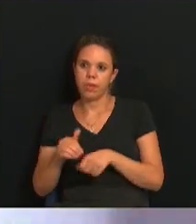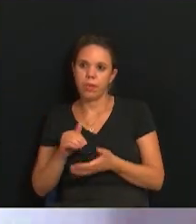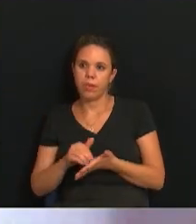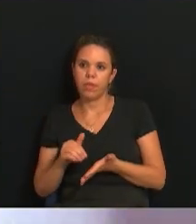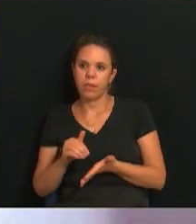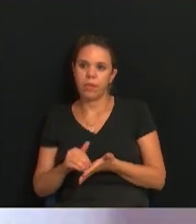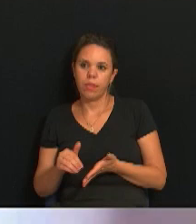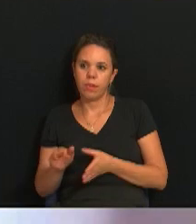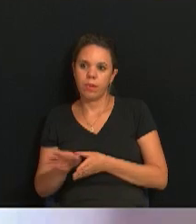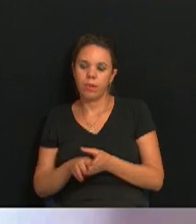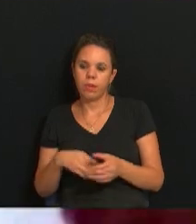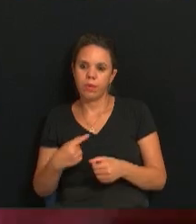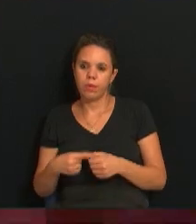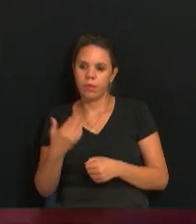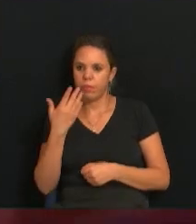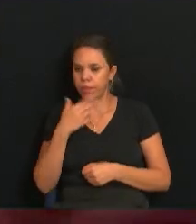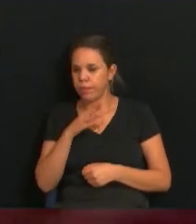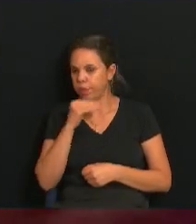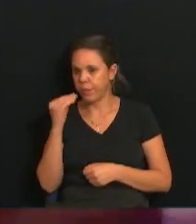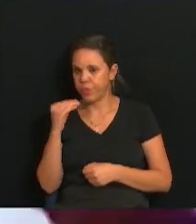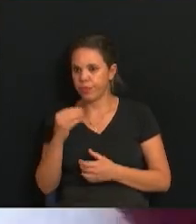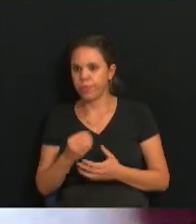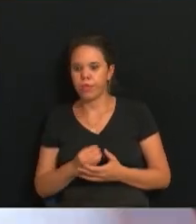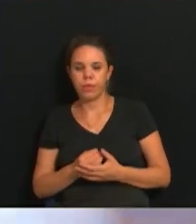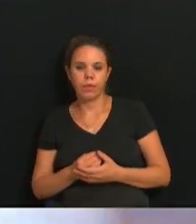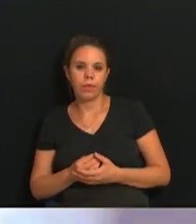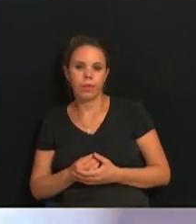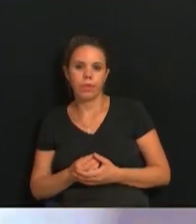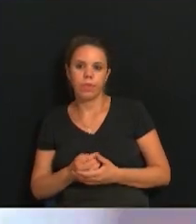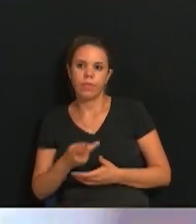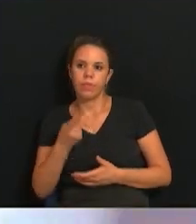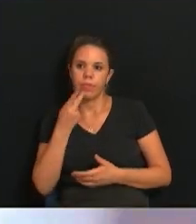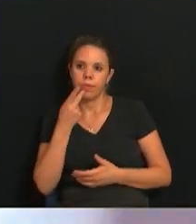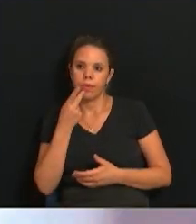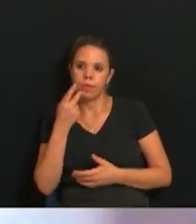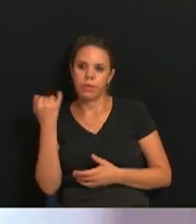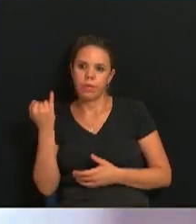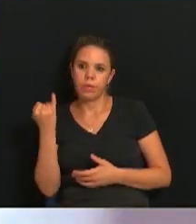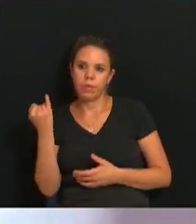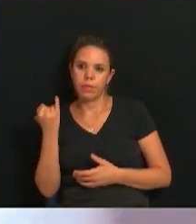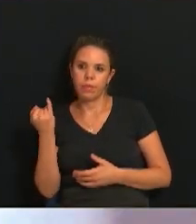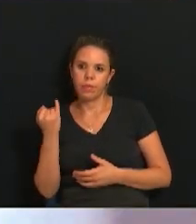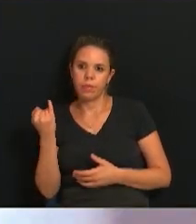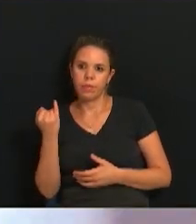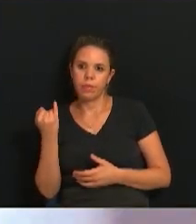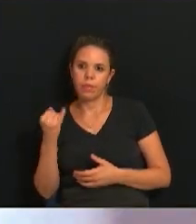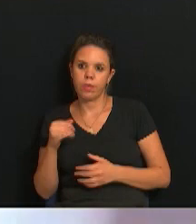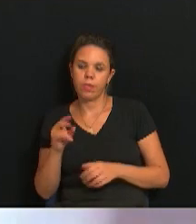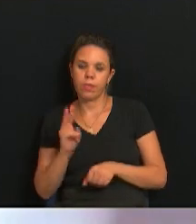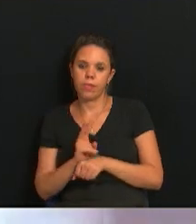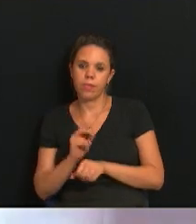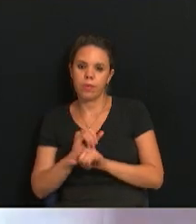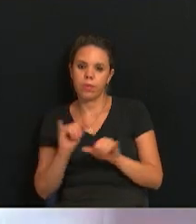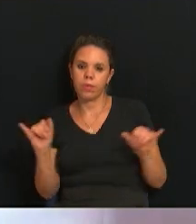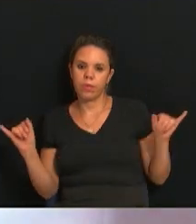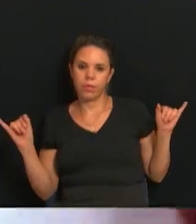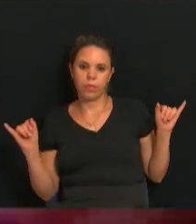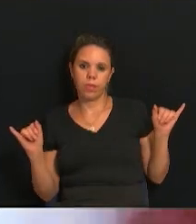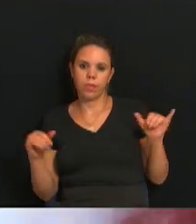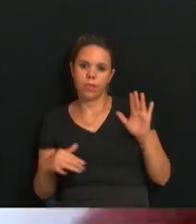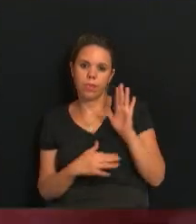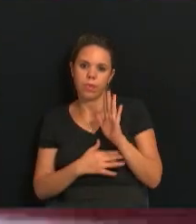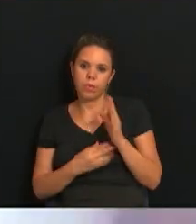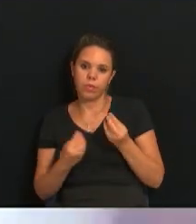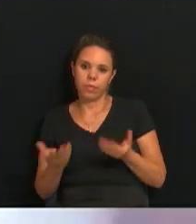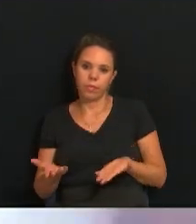Conselho Municipal da Criança e do Adolescente, ressaltou que é de extrema importância o zelo e divulgação que a Câmara está dando